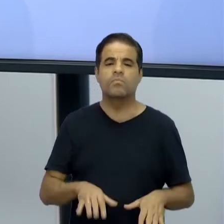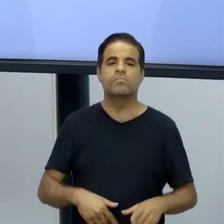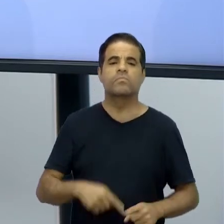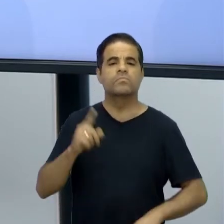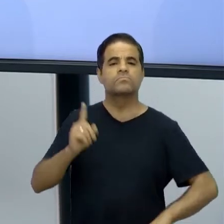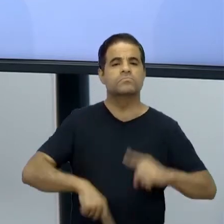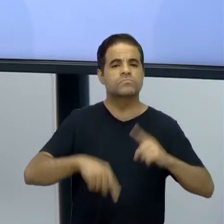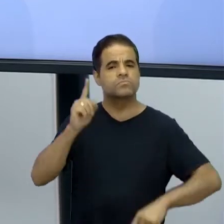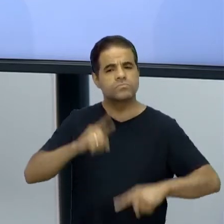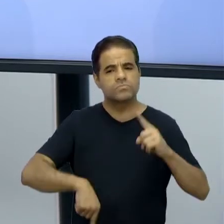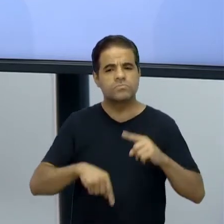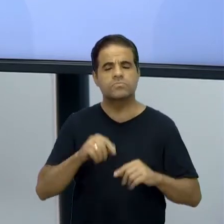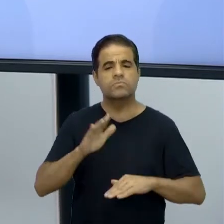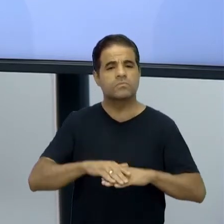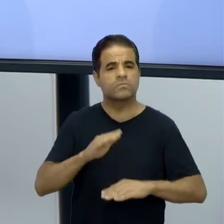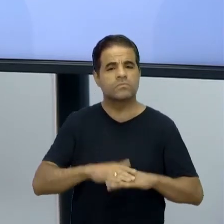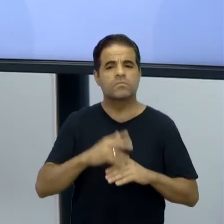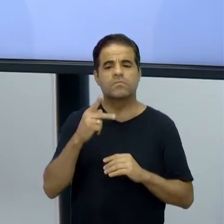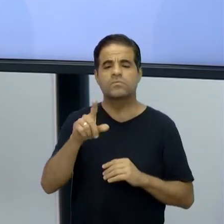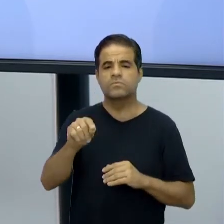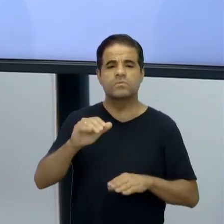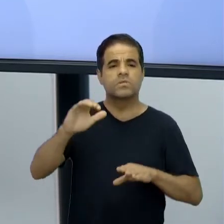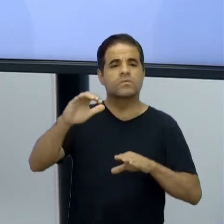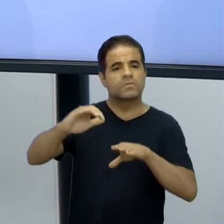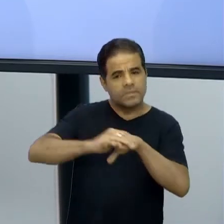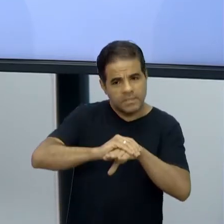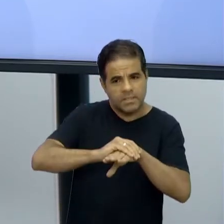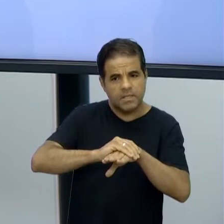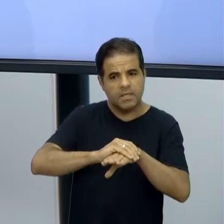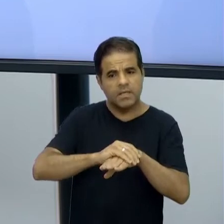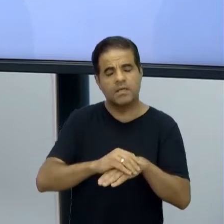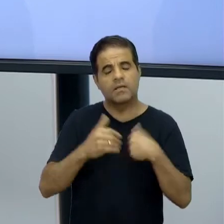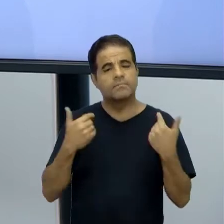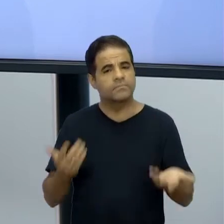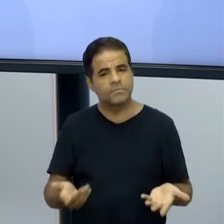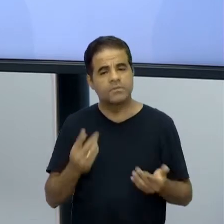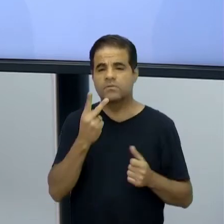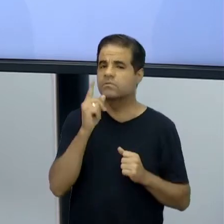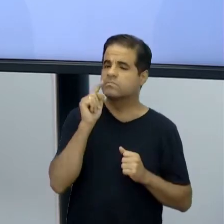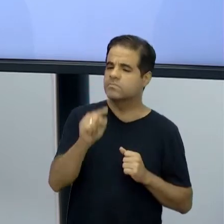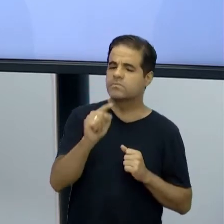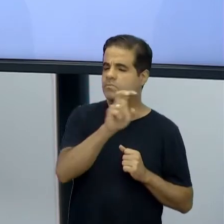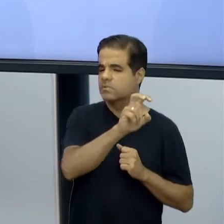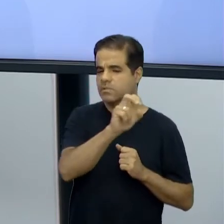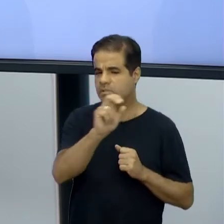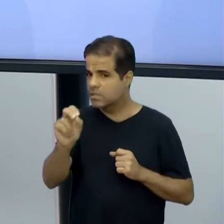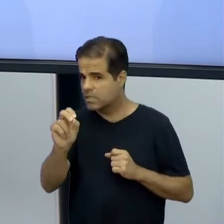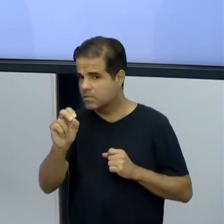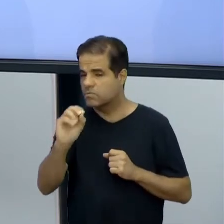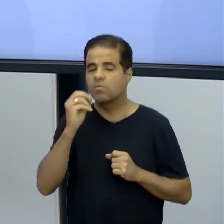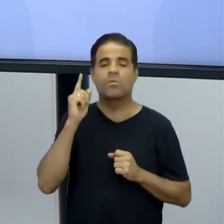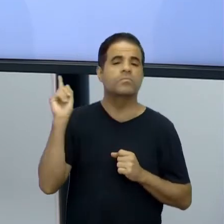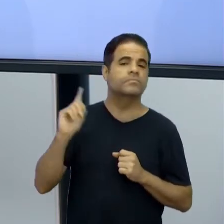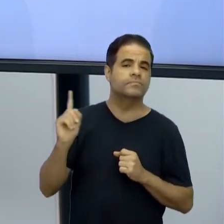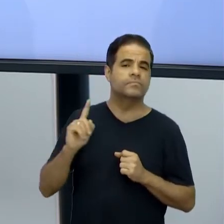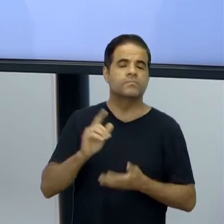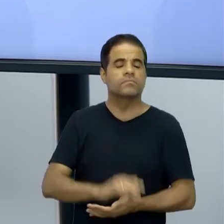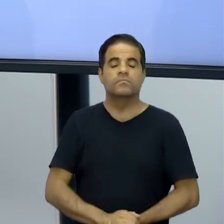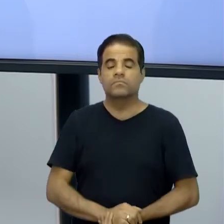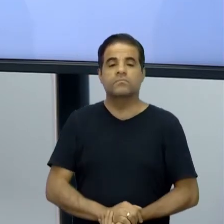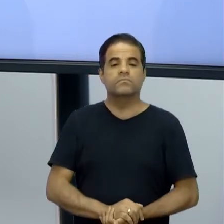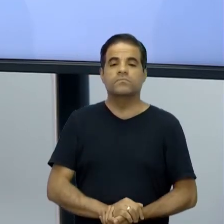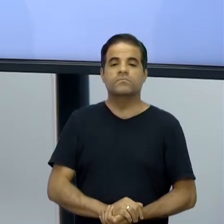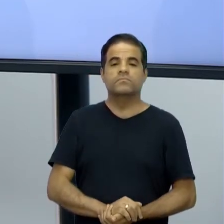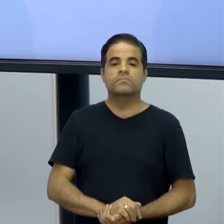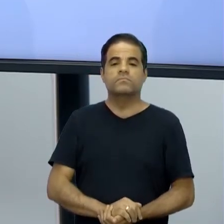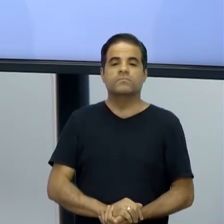produto escolhido? Então vocês poderiam escolher um tênis. Será que vocês escolheriam um tênis aí de R$ 2.500 ou não? Como que seria